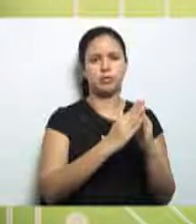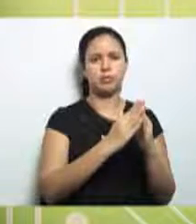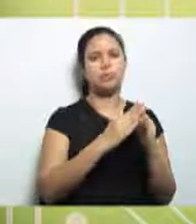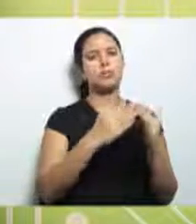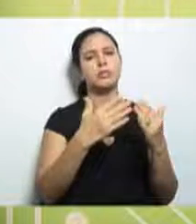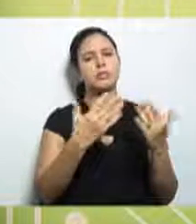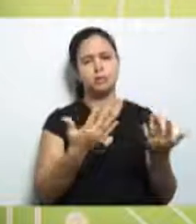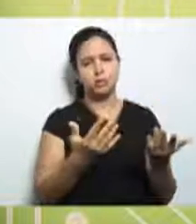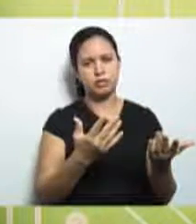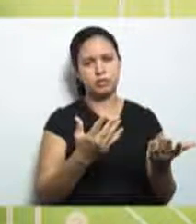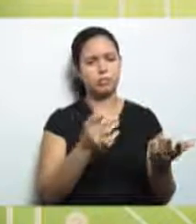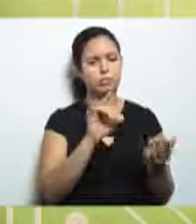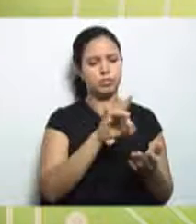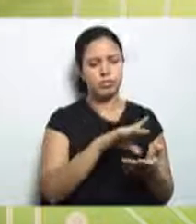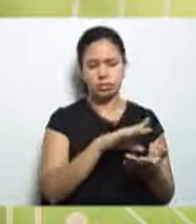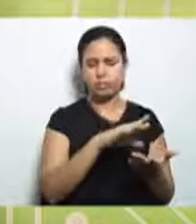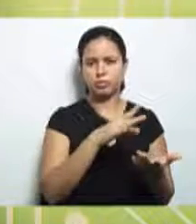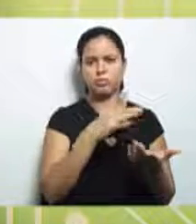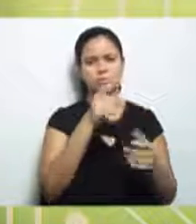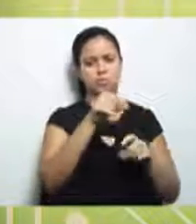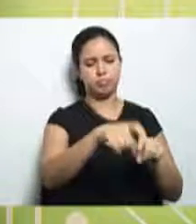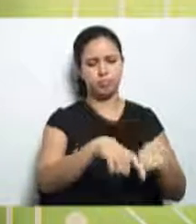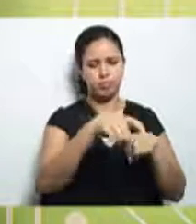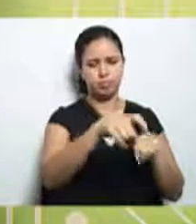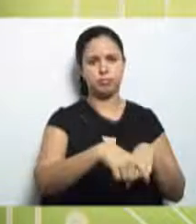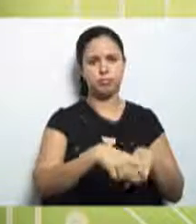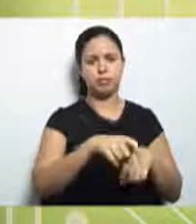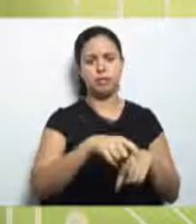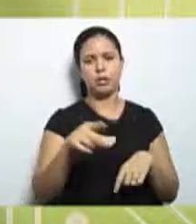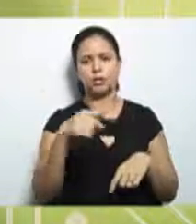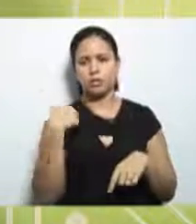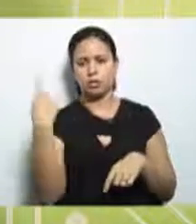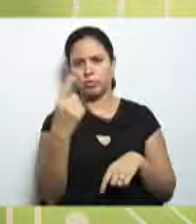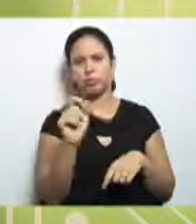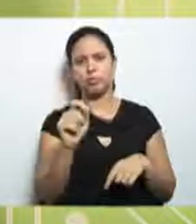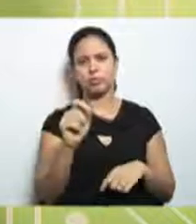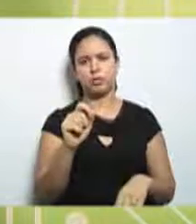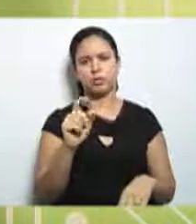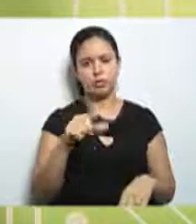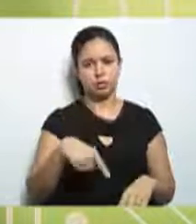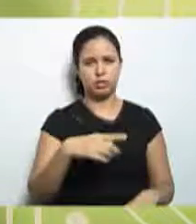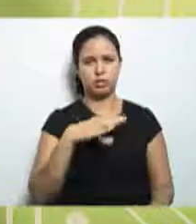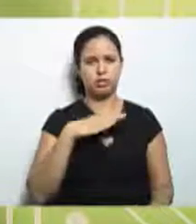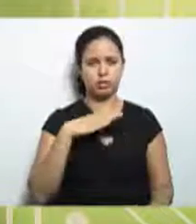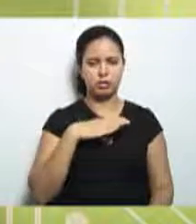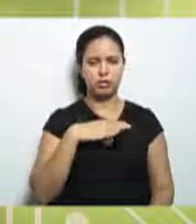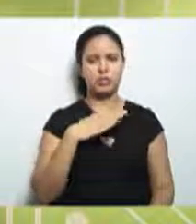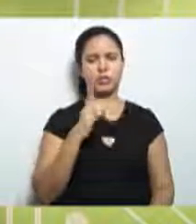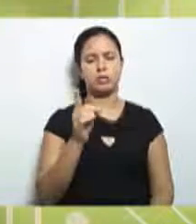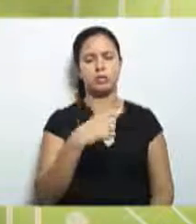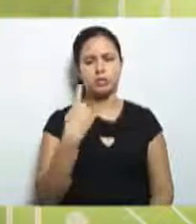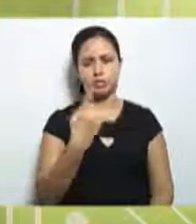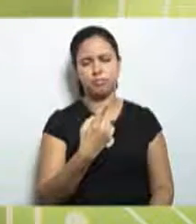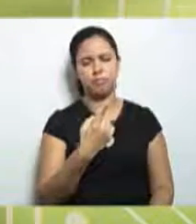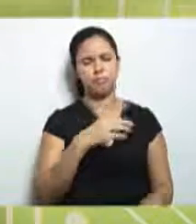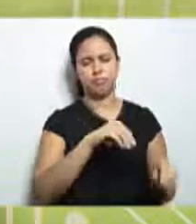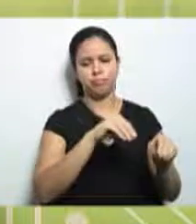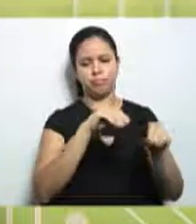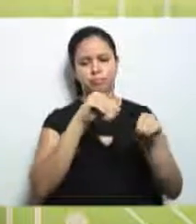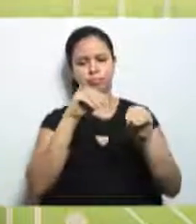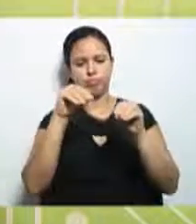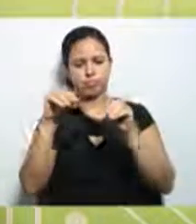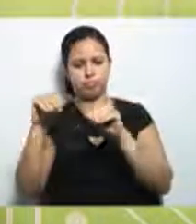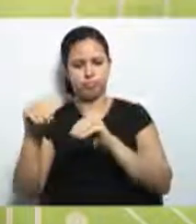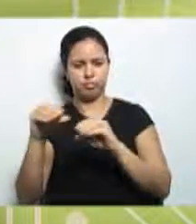né, pode fazer isso. Mas nós que somos urbanos, a gente sai de casa, se desloca para o